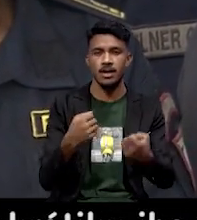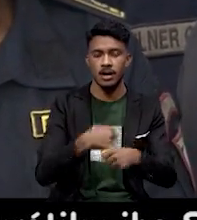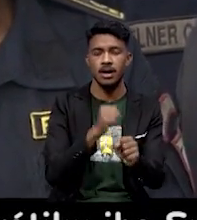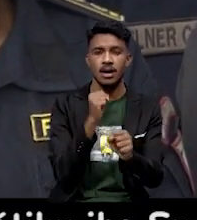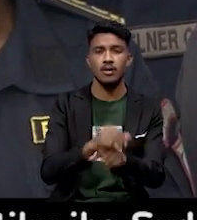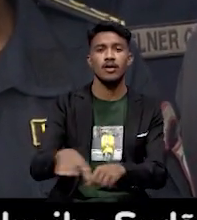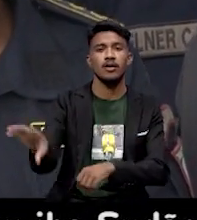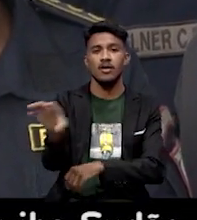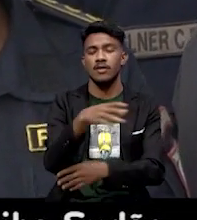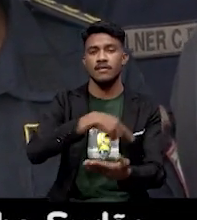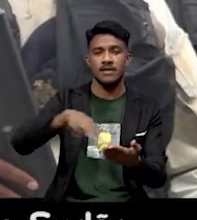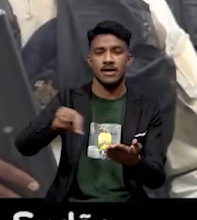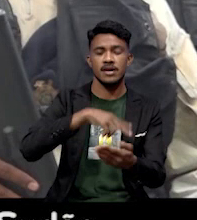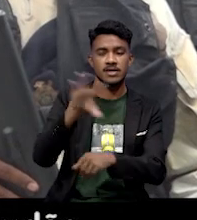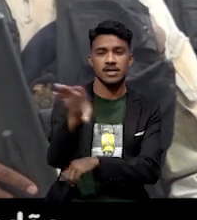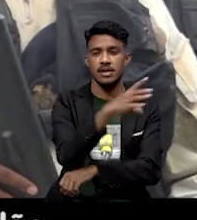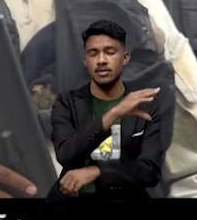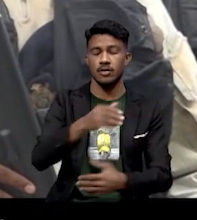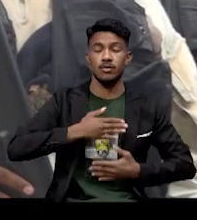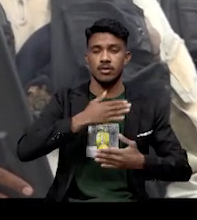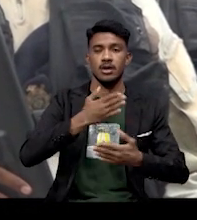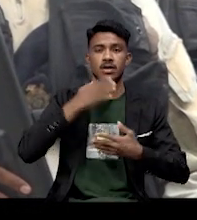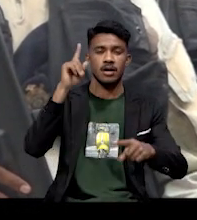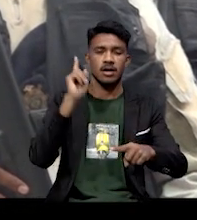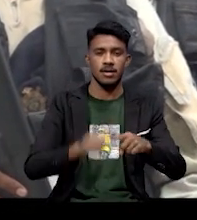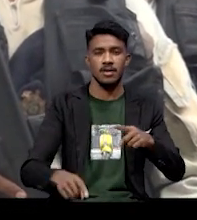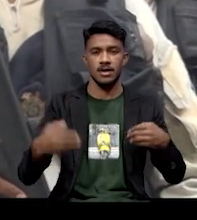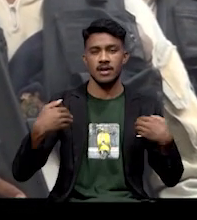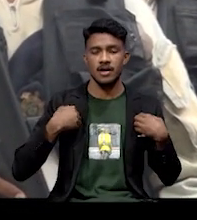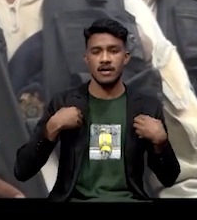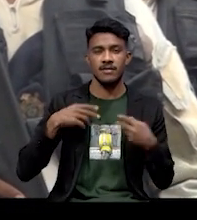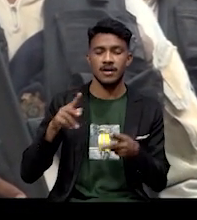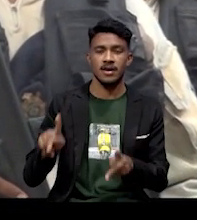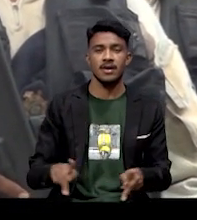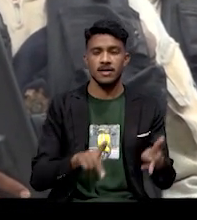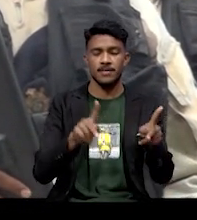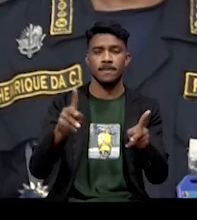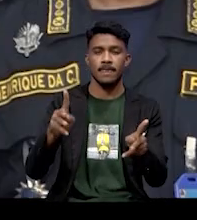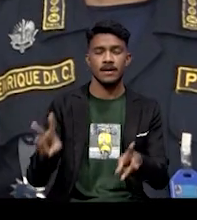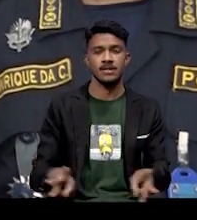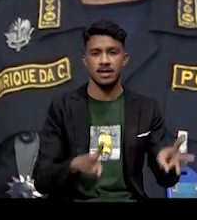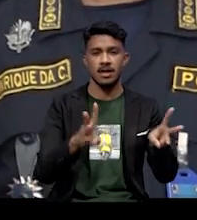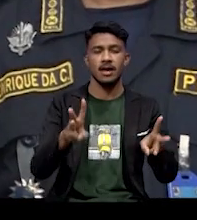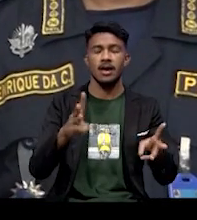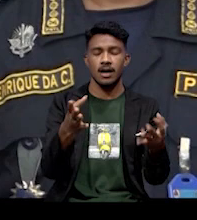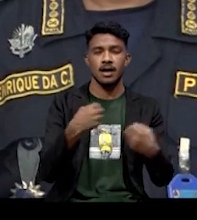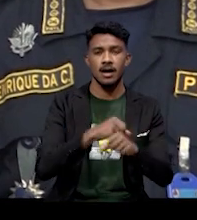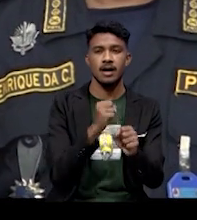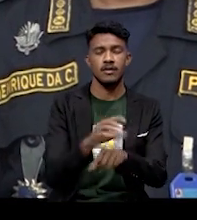festa, akara kalo kontente labele ia istrada publiko. Akara kalo festa, festa ya dinya